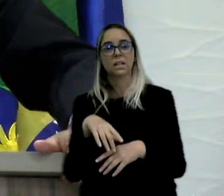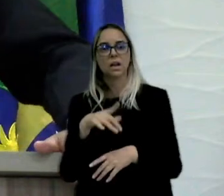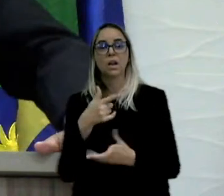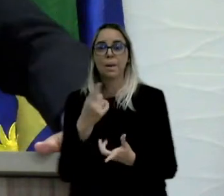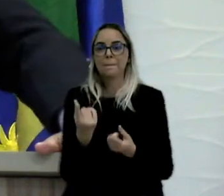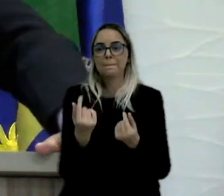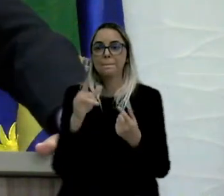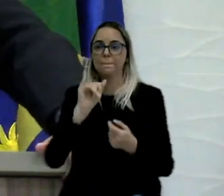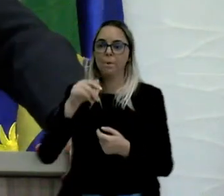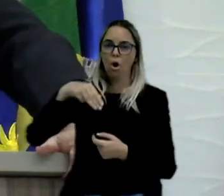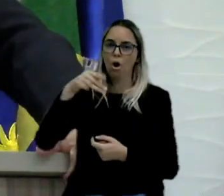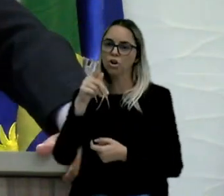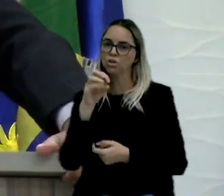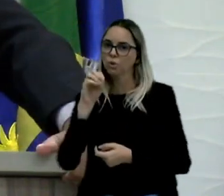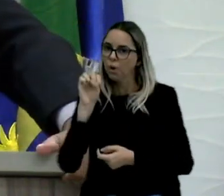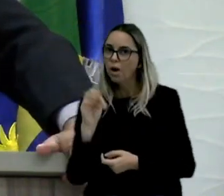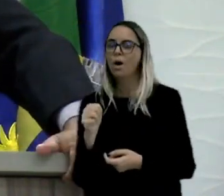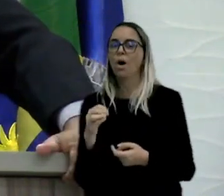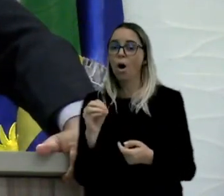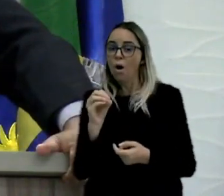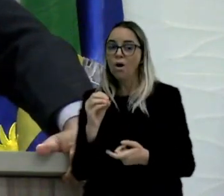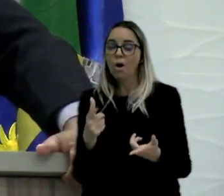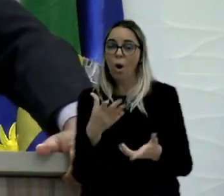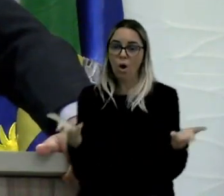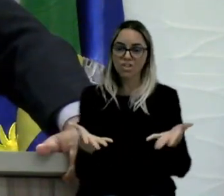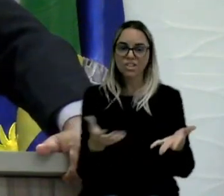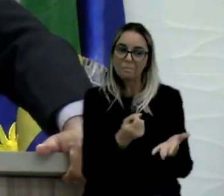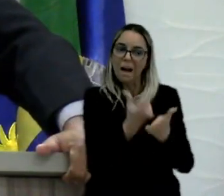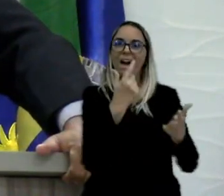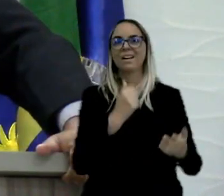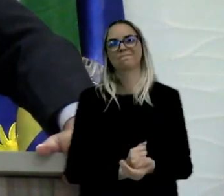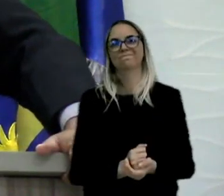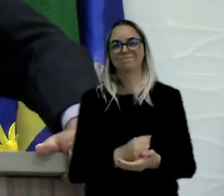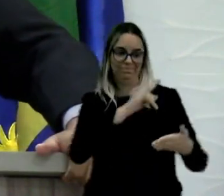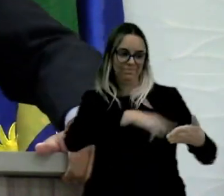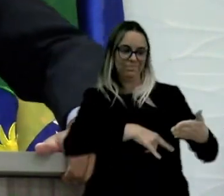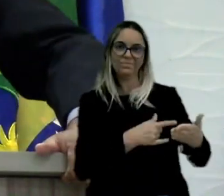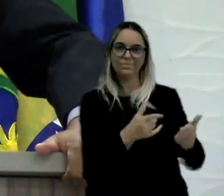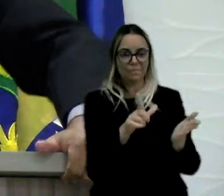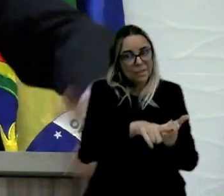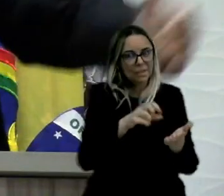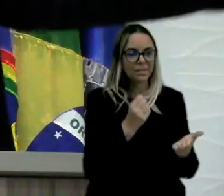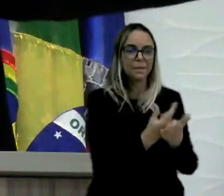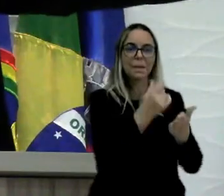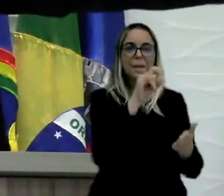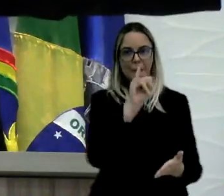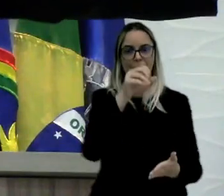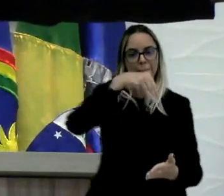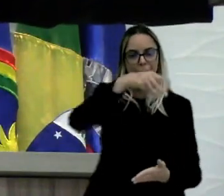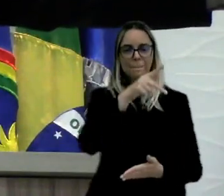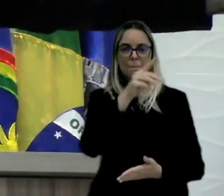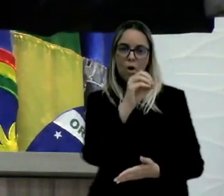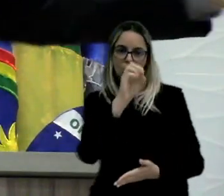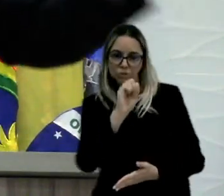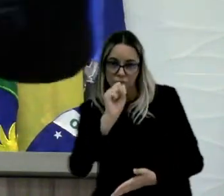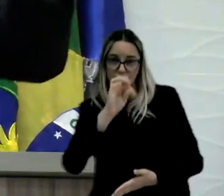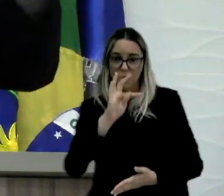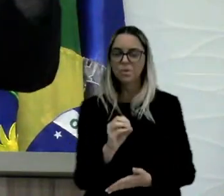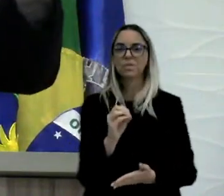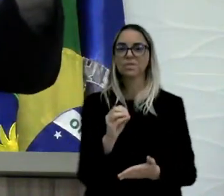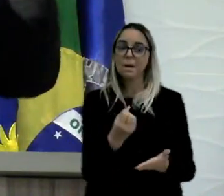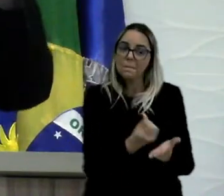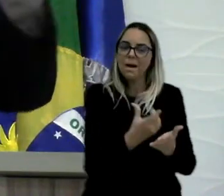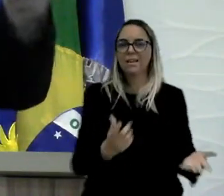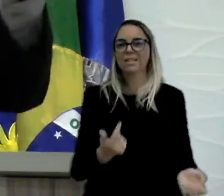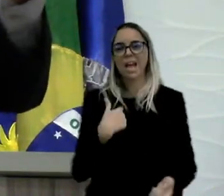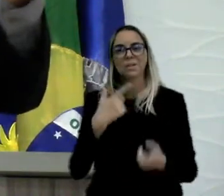malandra que não pagava imposto no nosso município hoje tá pagando entenderam como éu babado é isso que